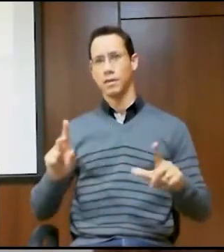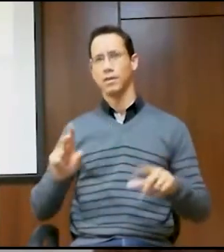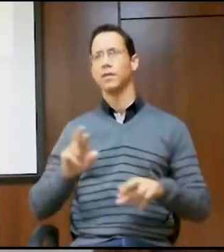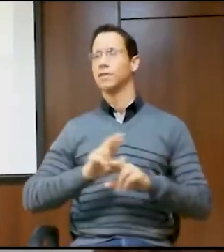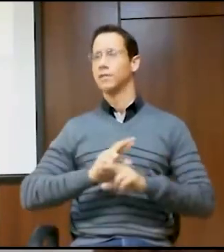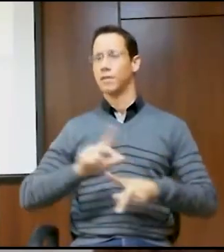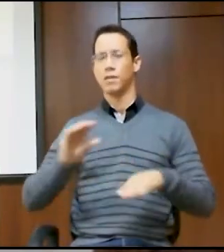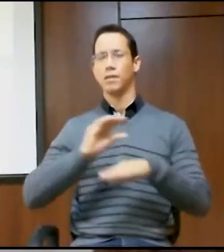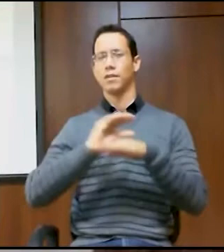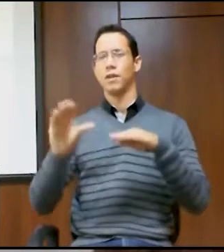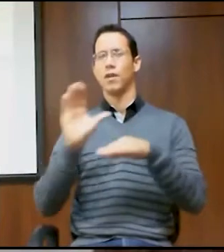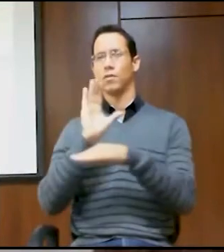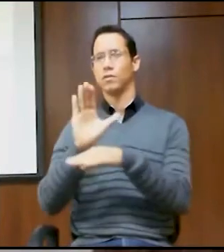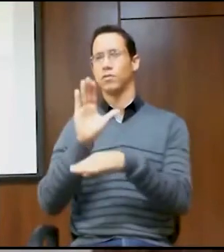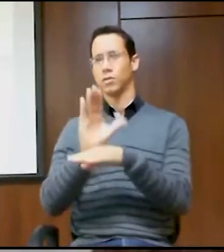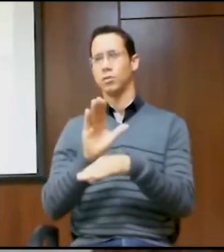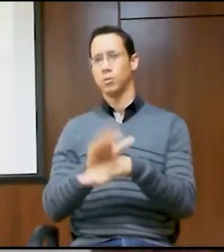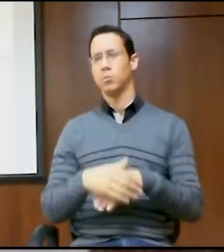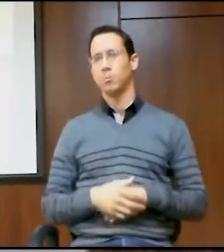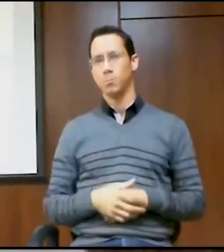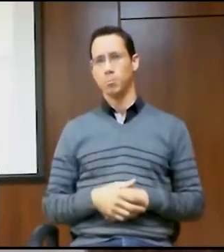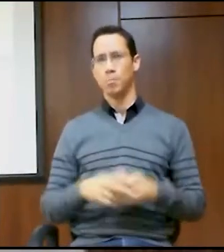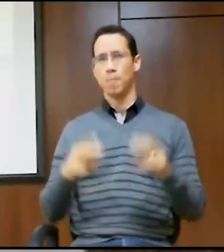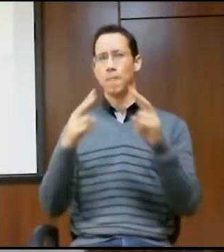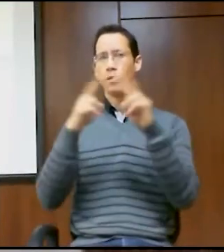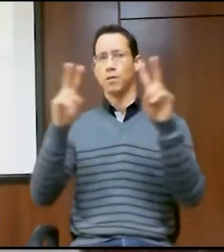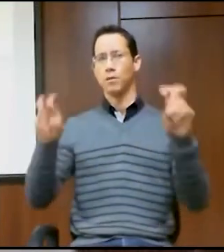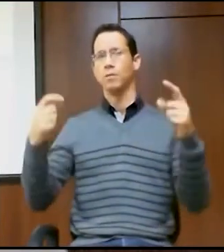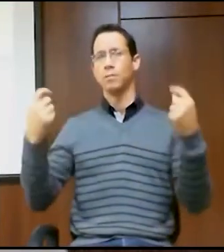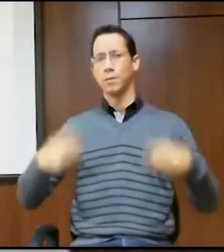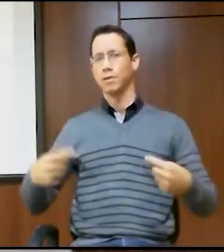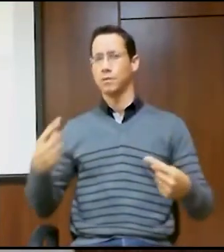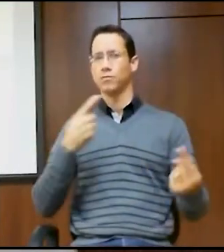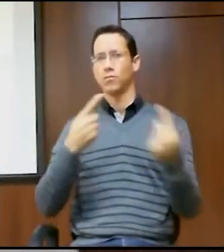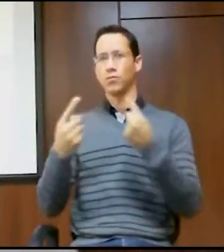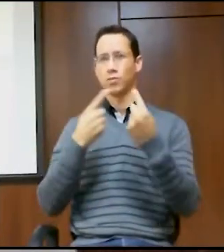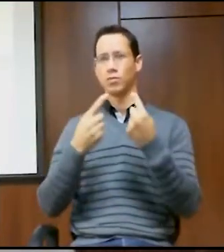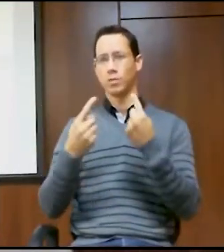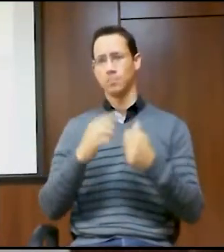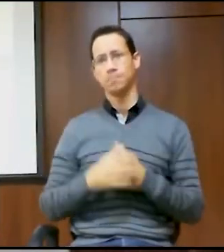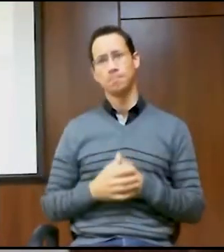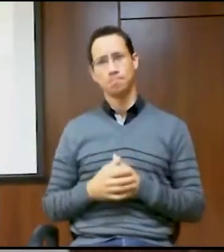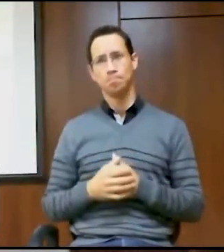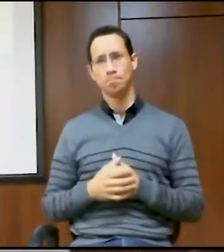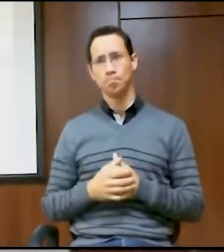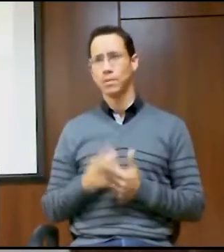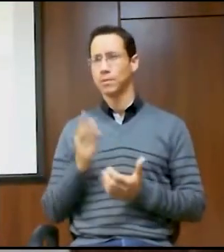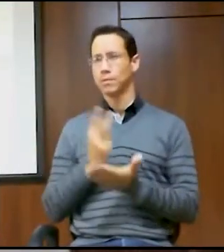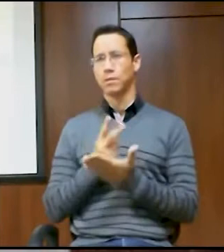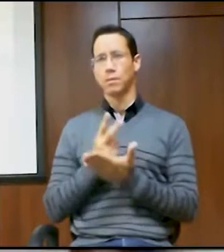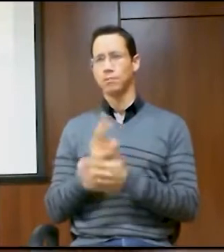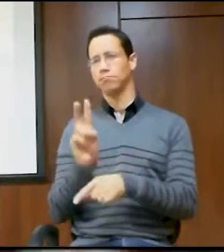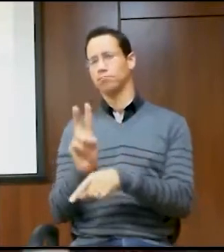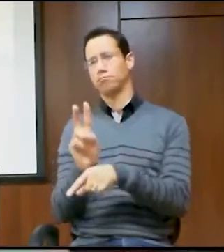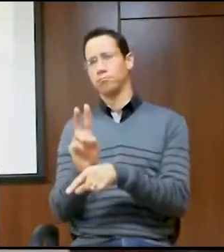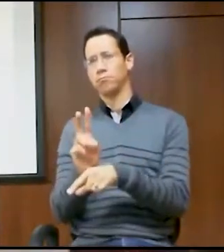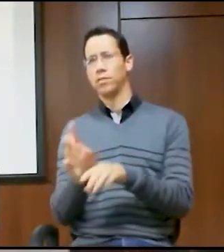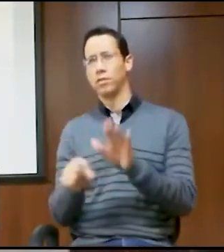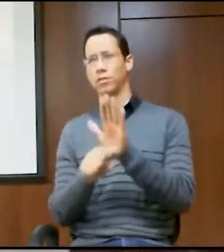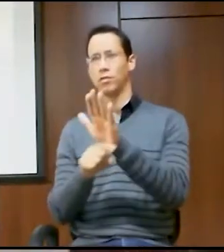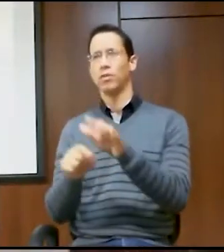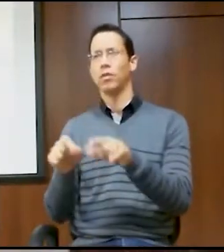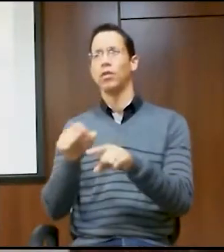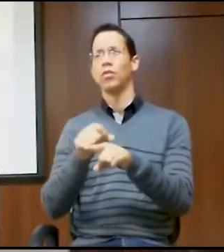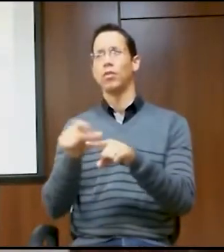auxílio, né? Essa questão nós temos que discutir. E agora, quer dizer, nós sempre defendemos o locação social, mas o locação